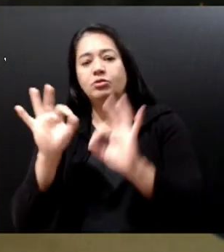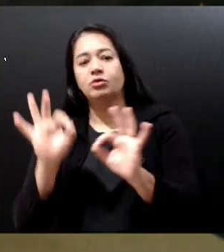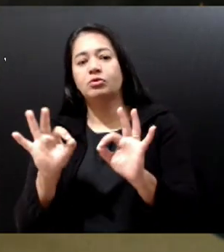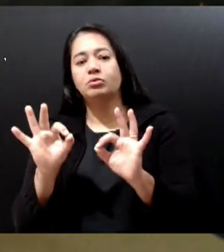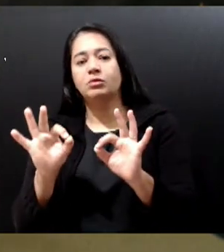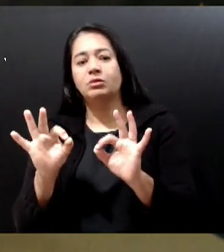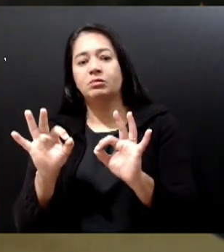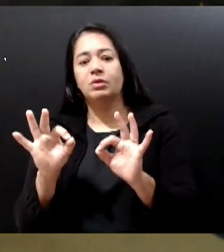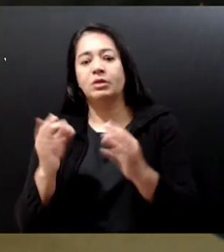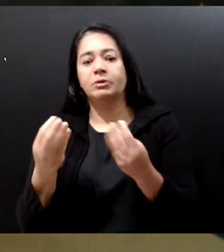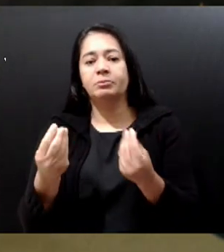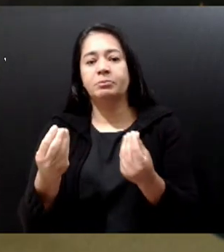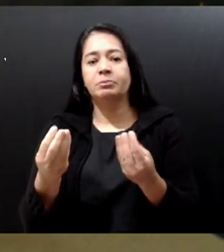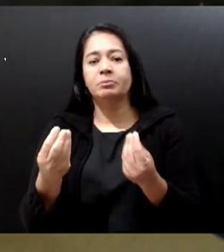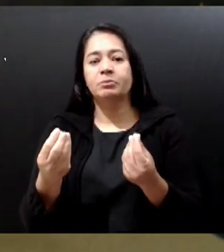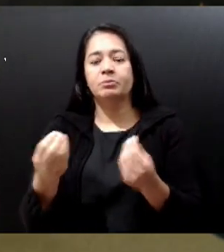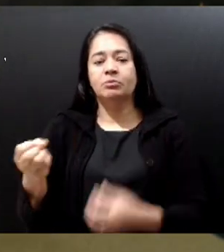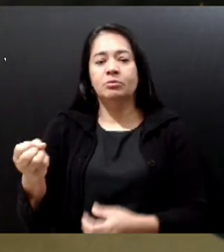né, de família?